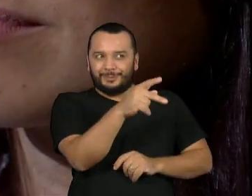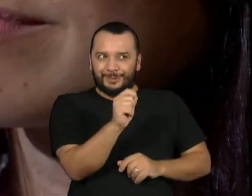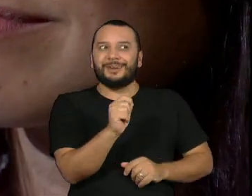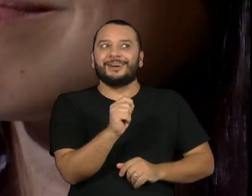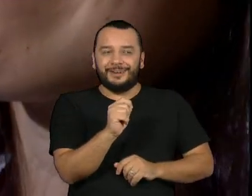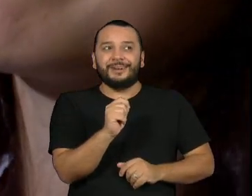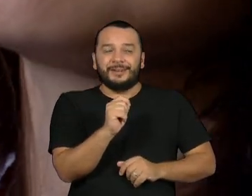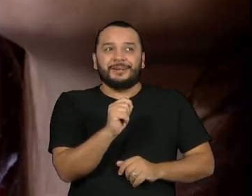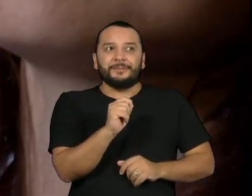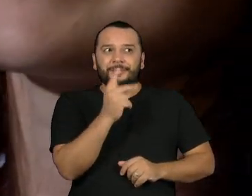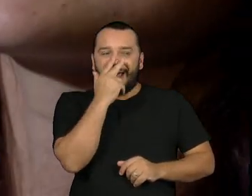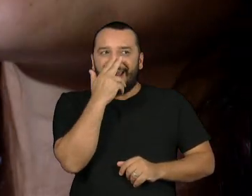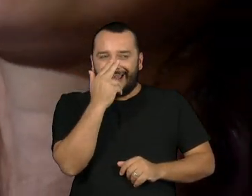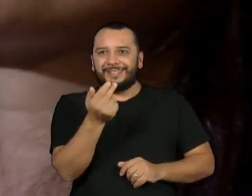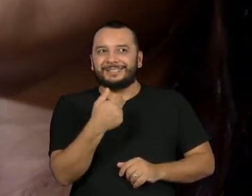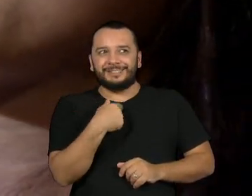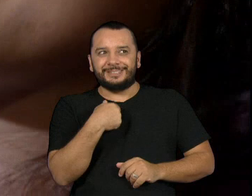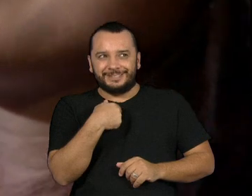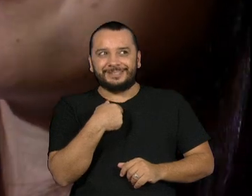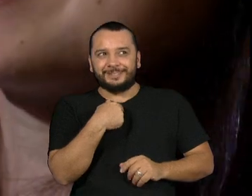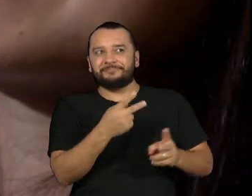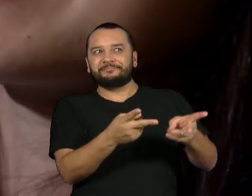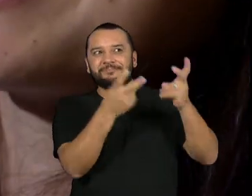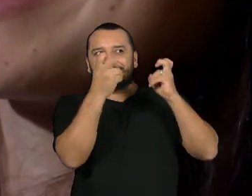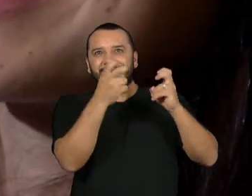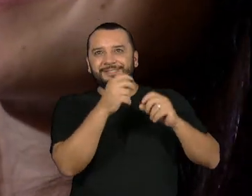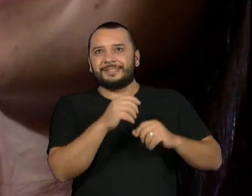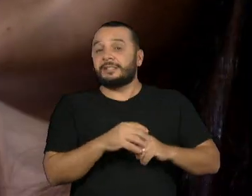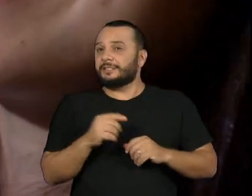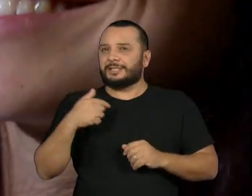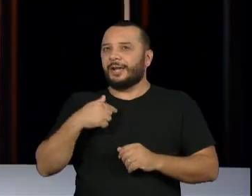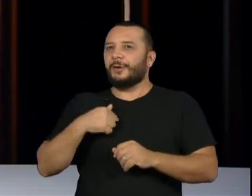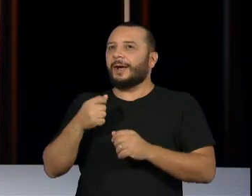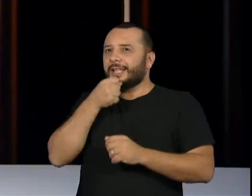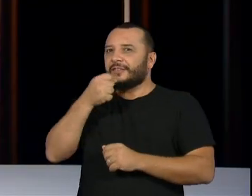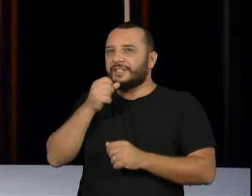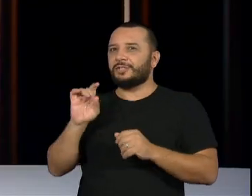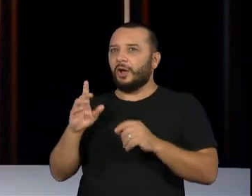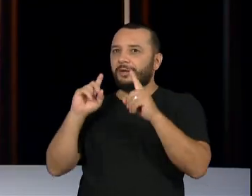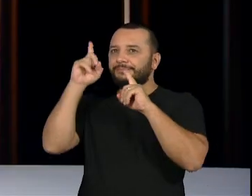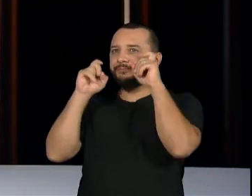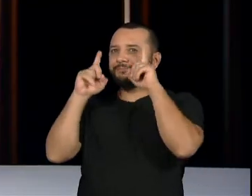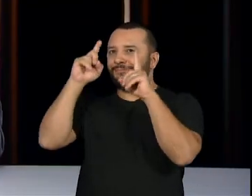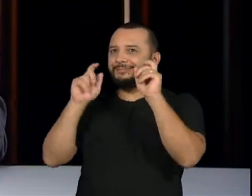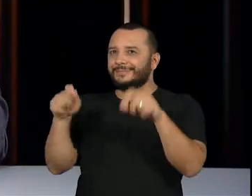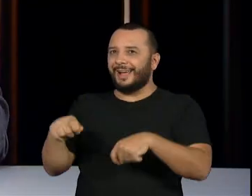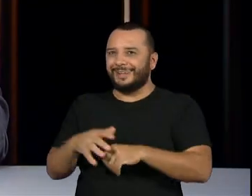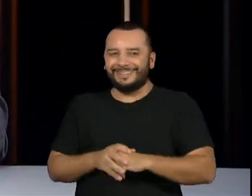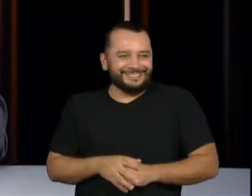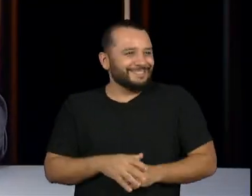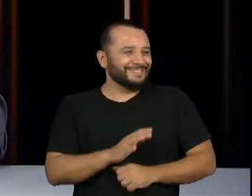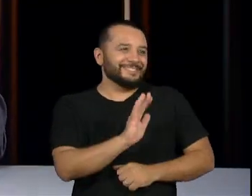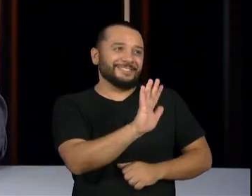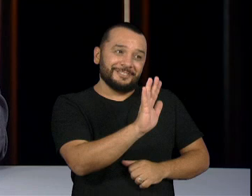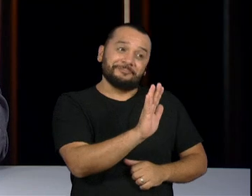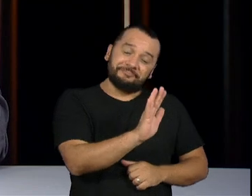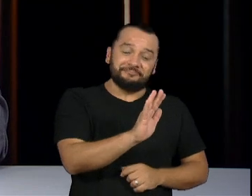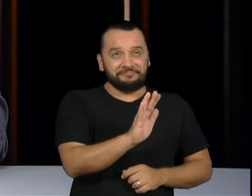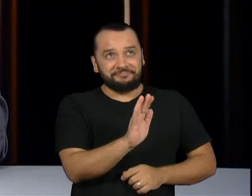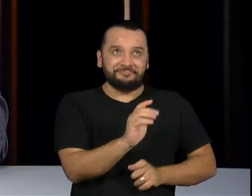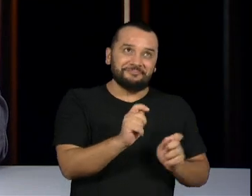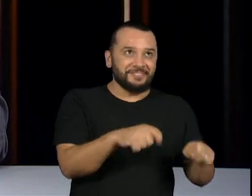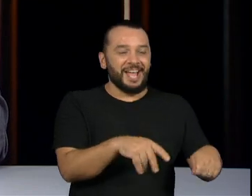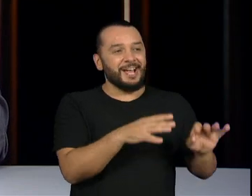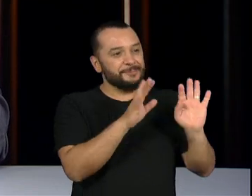você abra a boca. Talvez eu possa continuar a entrevista em silêncio. Então. É possível, sabia? Porque nos vídeos